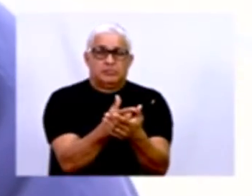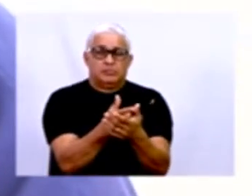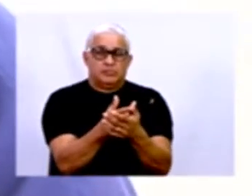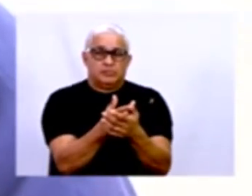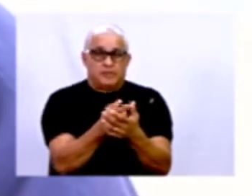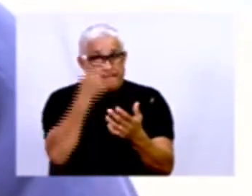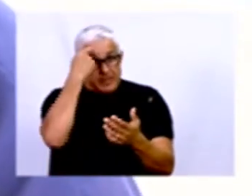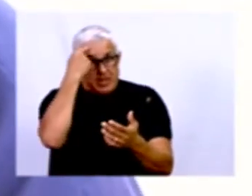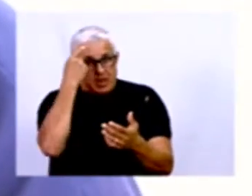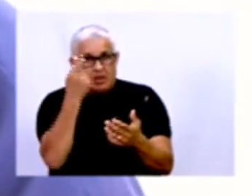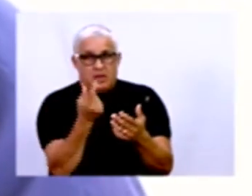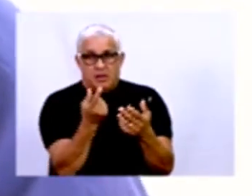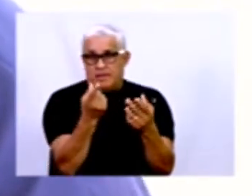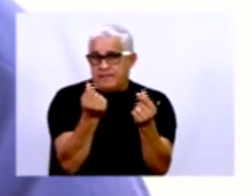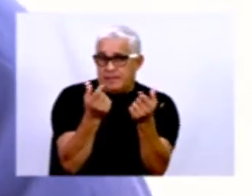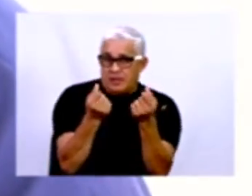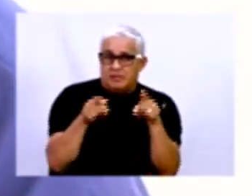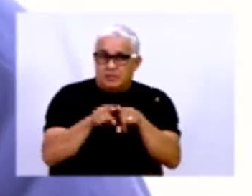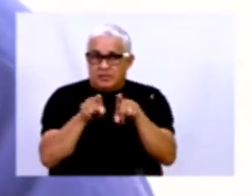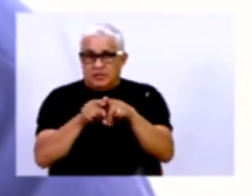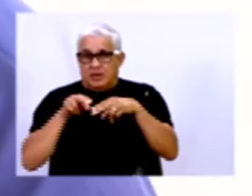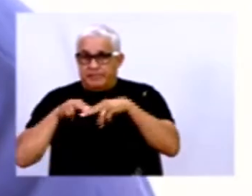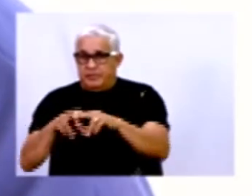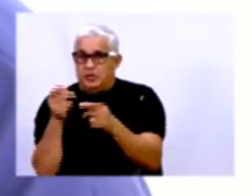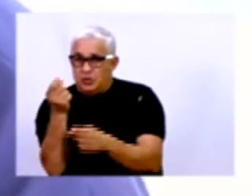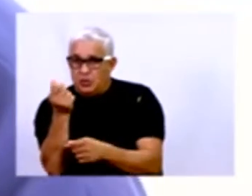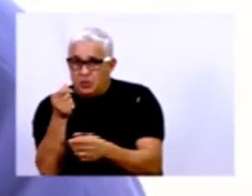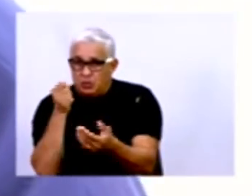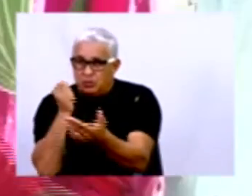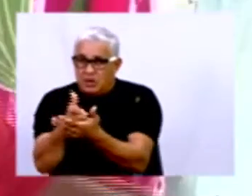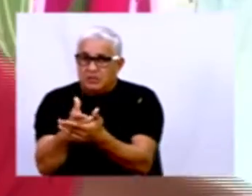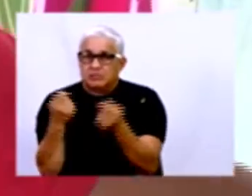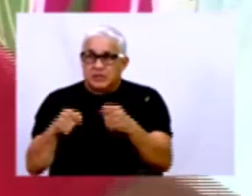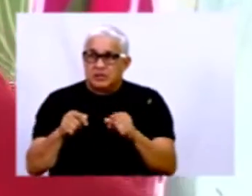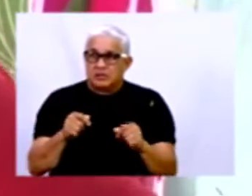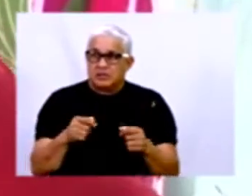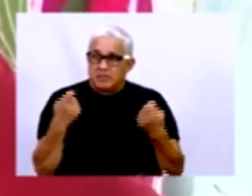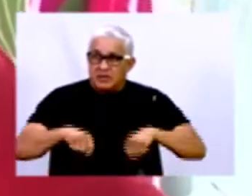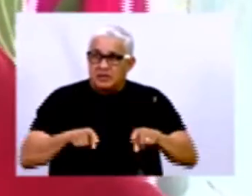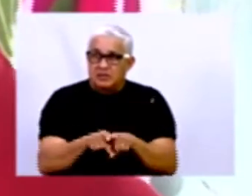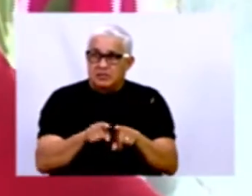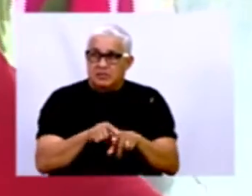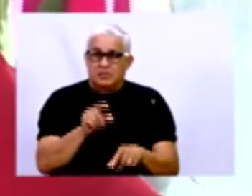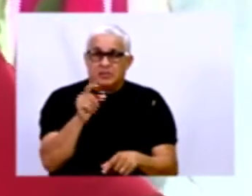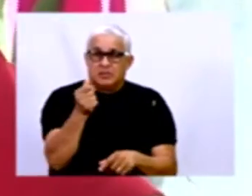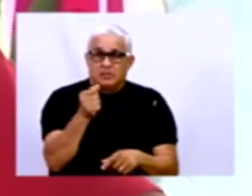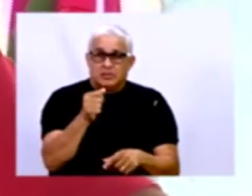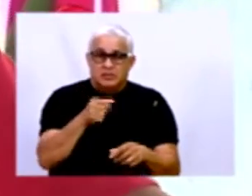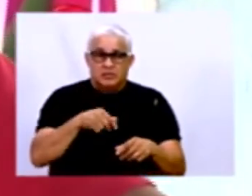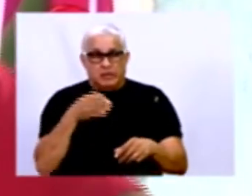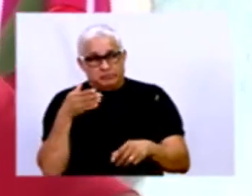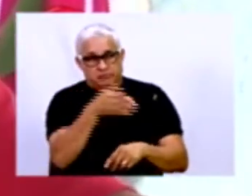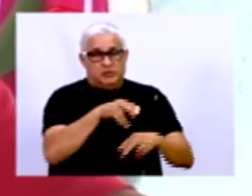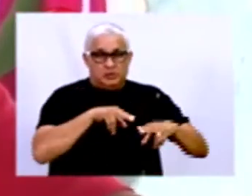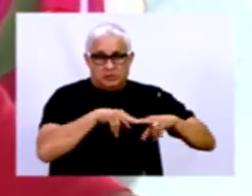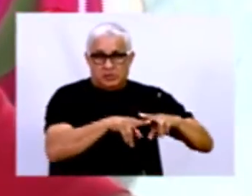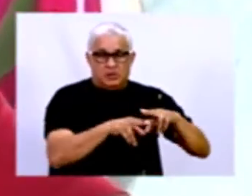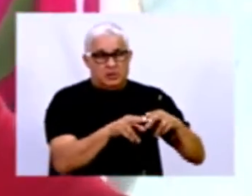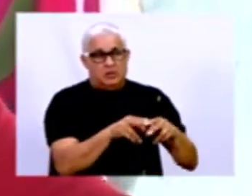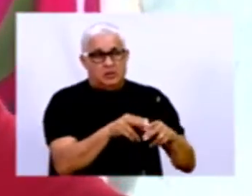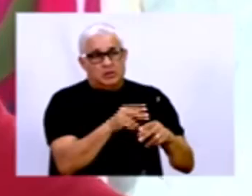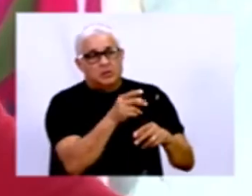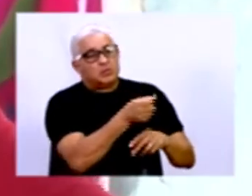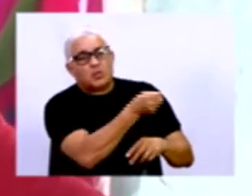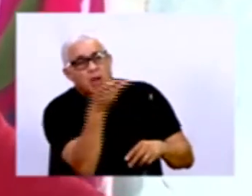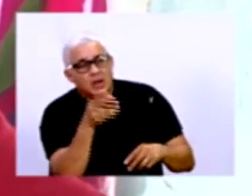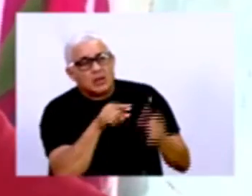e pensar na economia. Você vai no mercado comprar, você tem que comprar o necessário. A economia, quando a gente vai no mercado, né, a gente tem que fazer o preço,